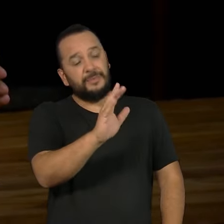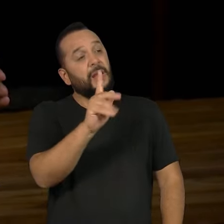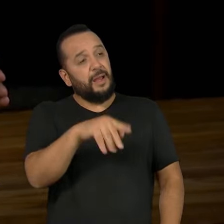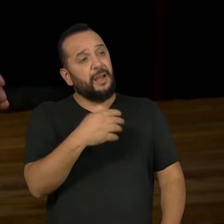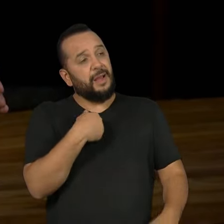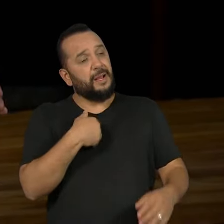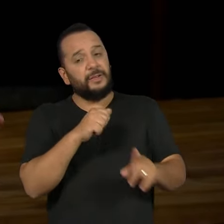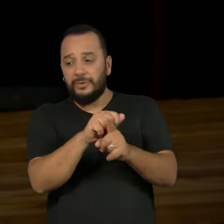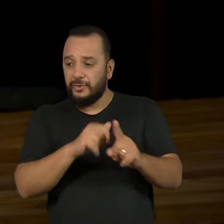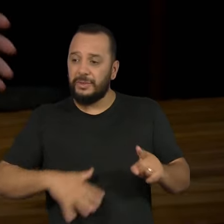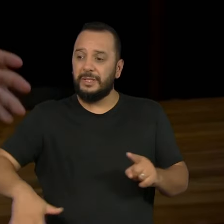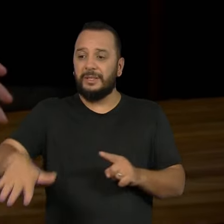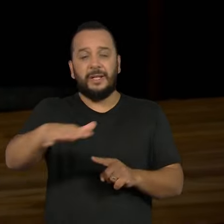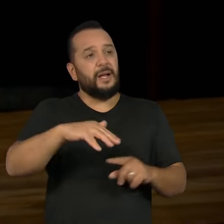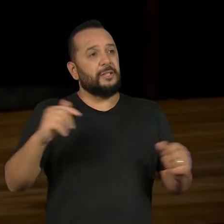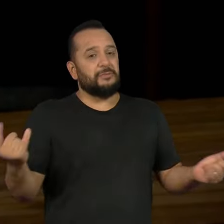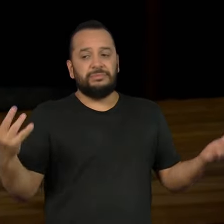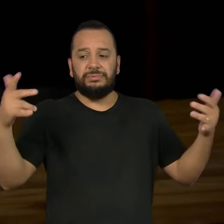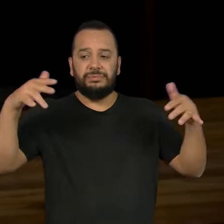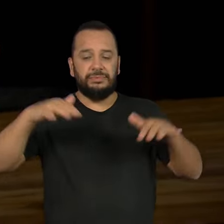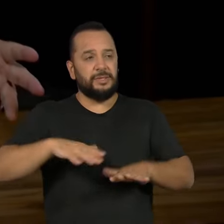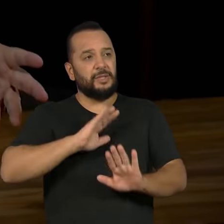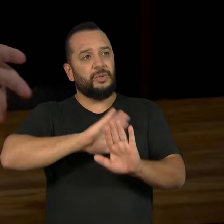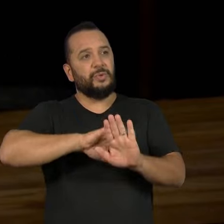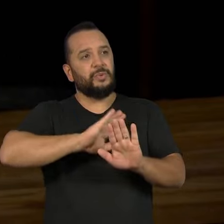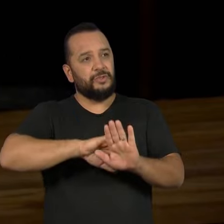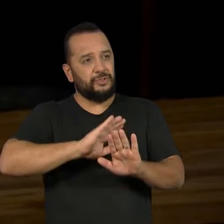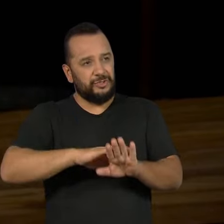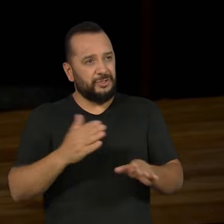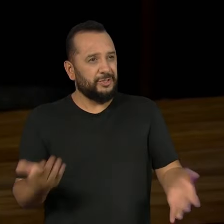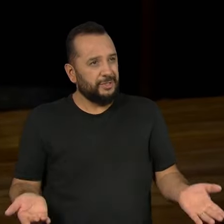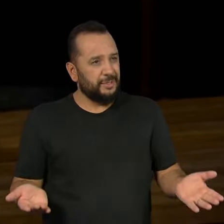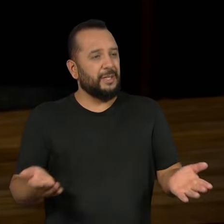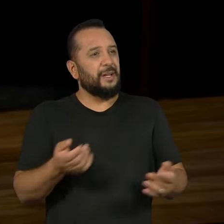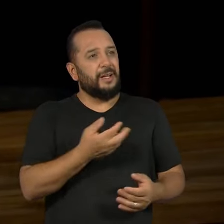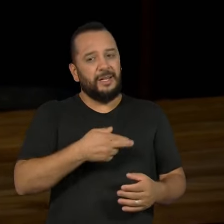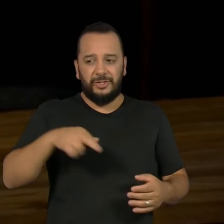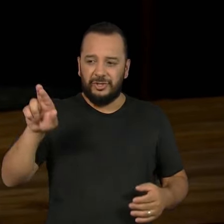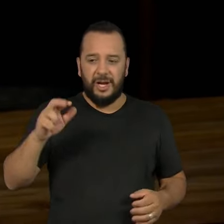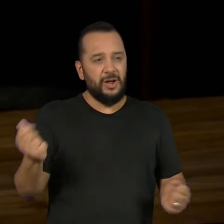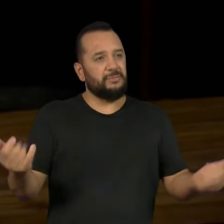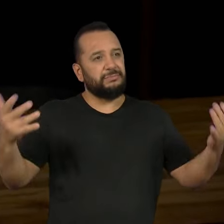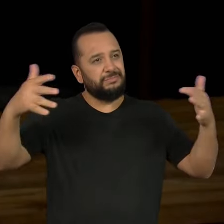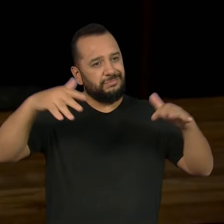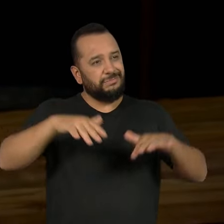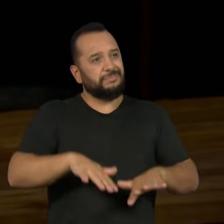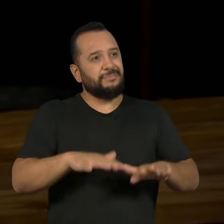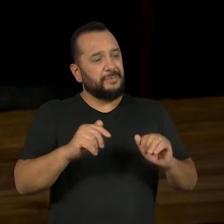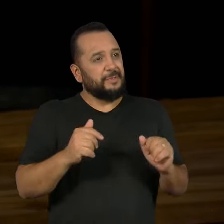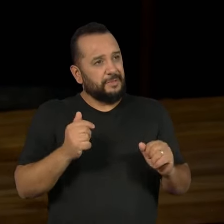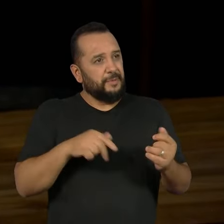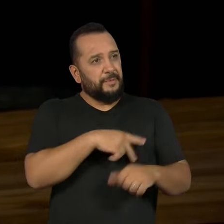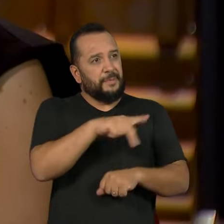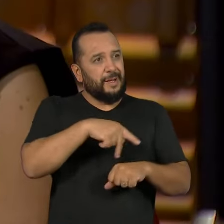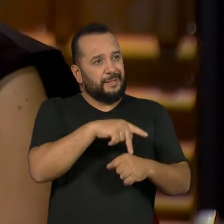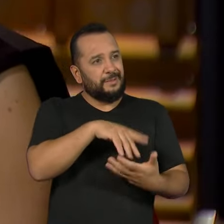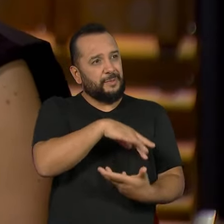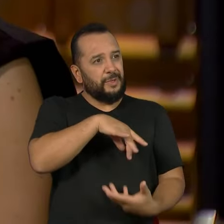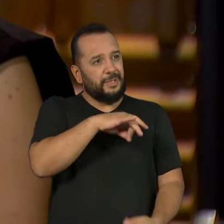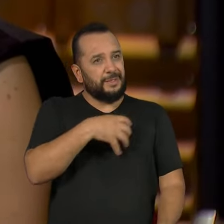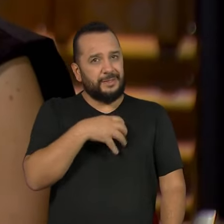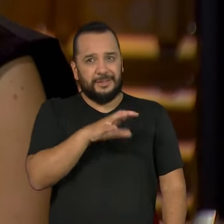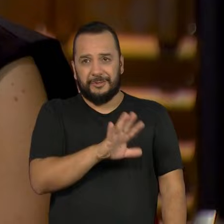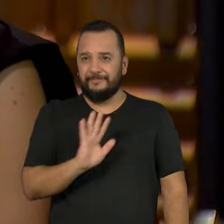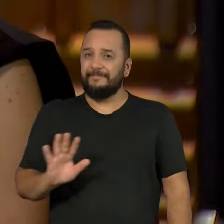todos né de todas as ideologias e enfim para fazer um um país dentro de uma democracia e Essa sociedade mais